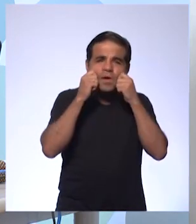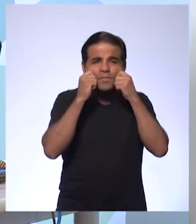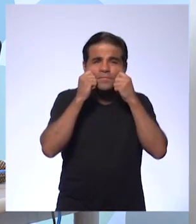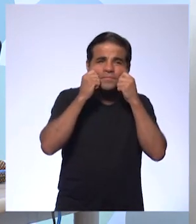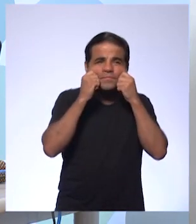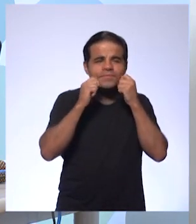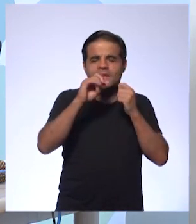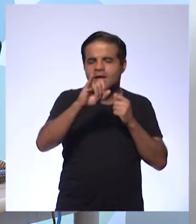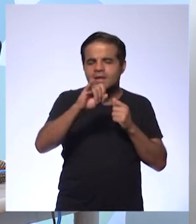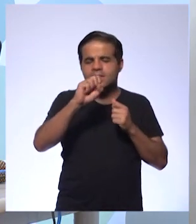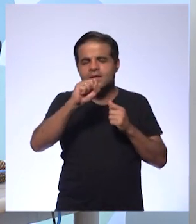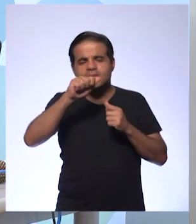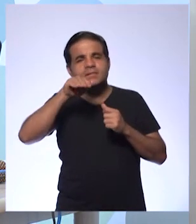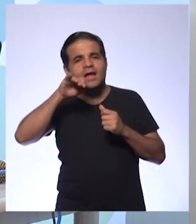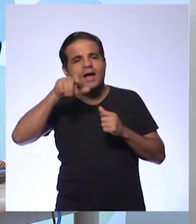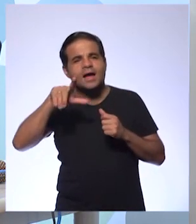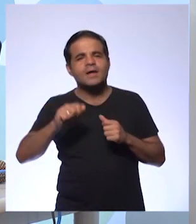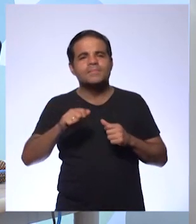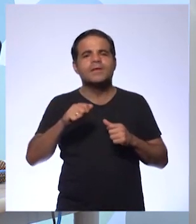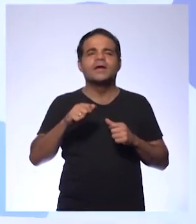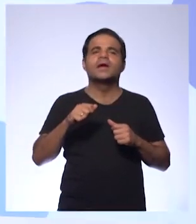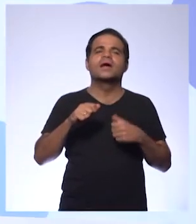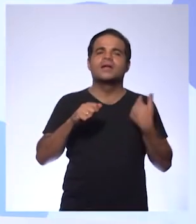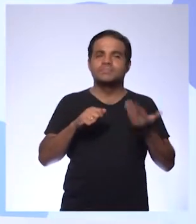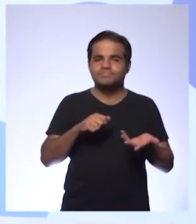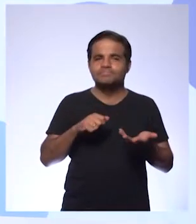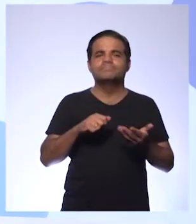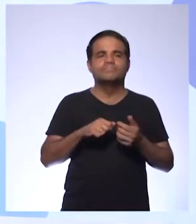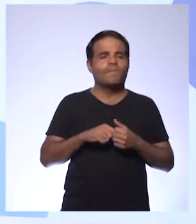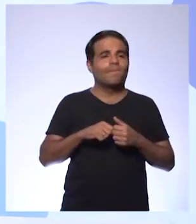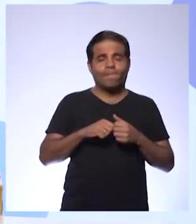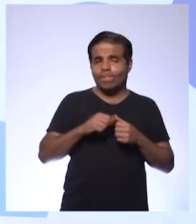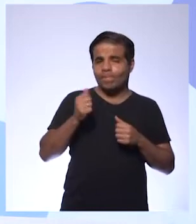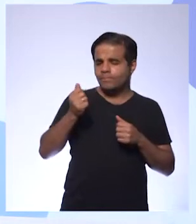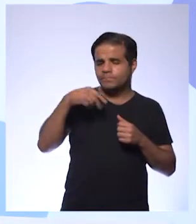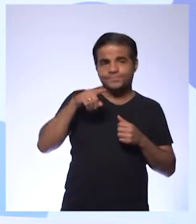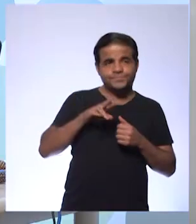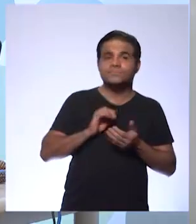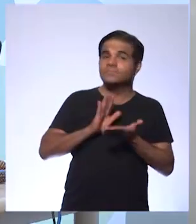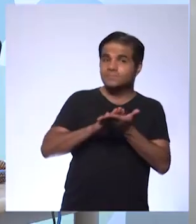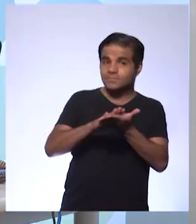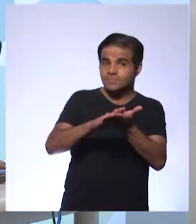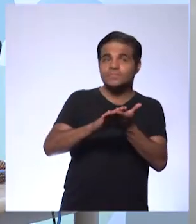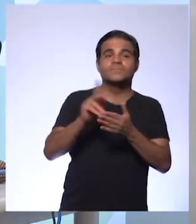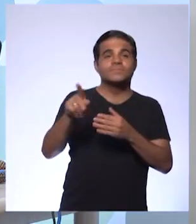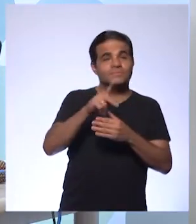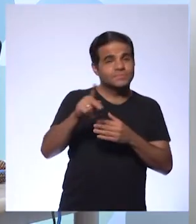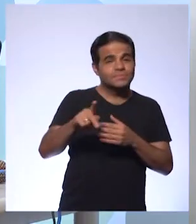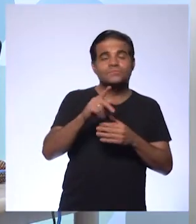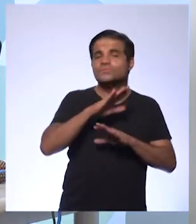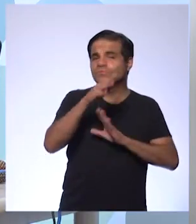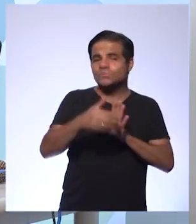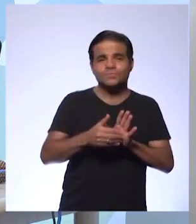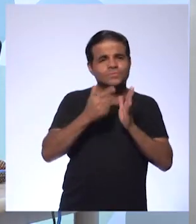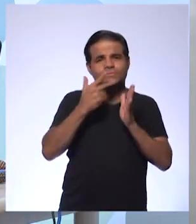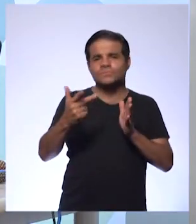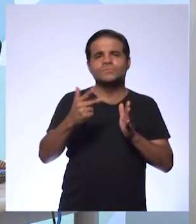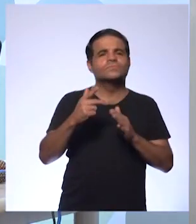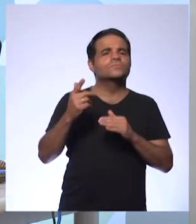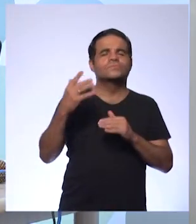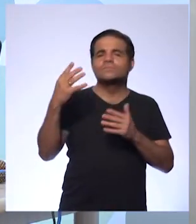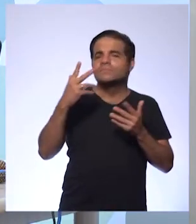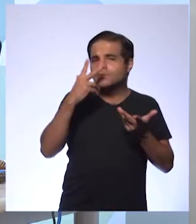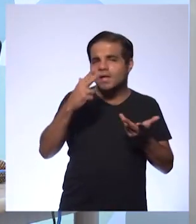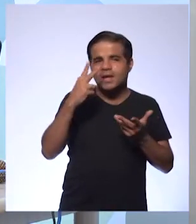fofinha, Isabela. A Protami falou a mesma coisa. A Andréia aqui também te elogiando muito, a professora, todo mundo falando que você